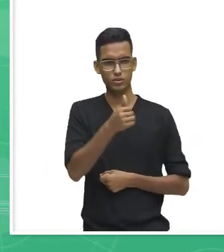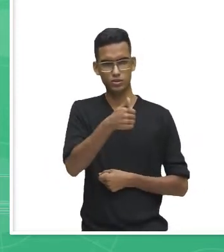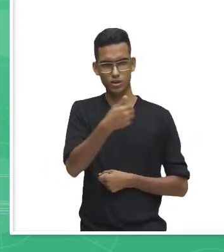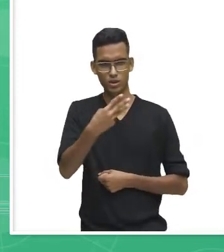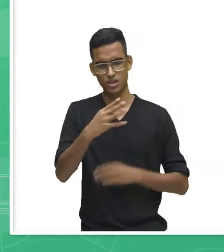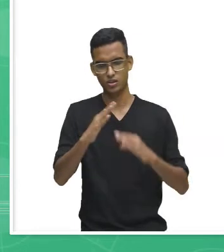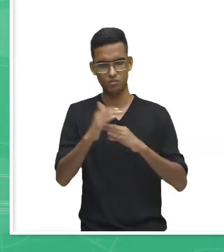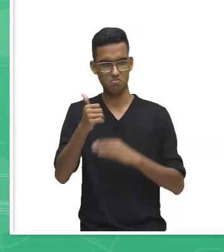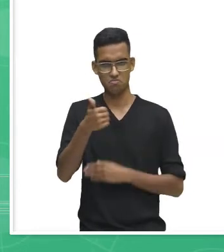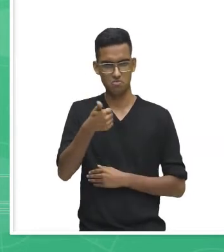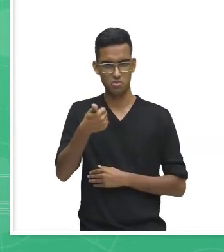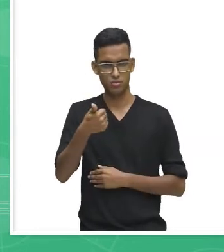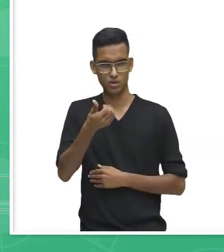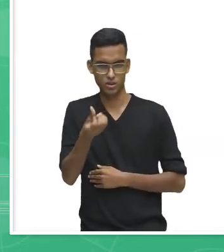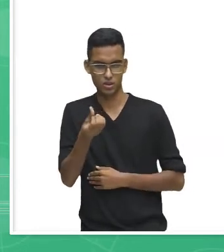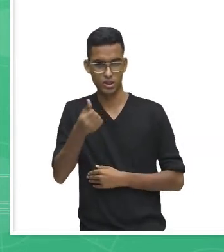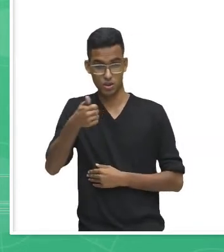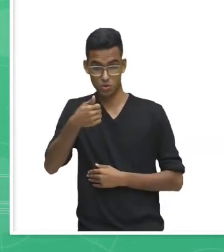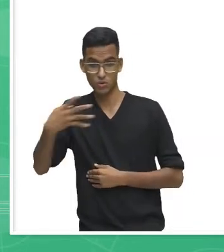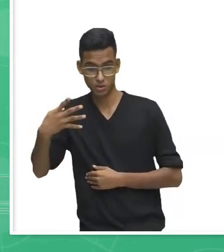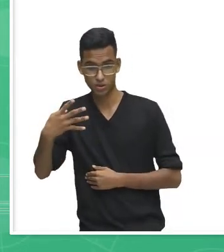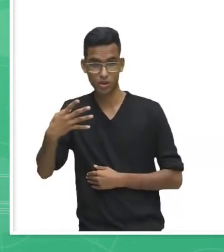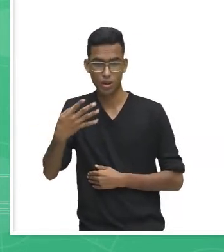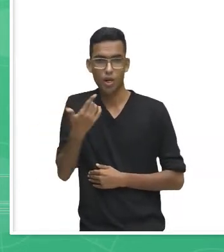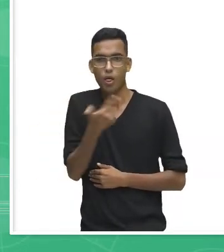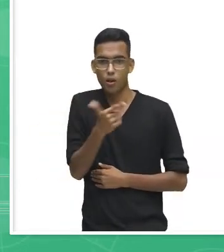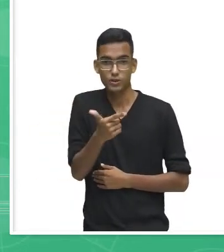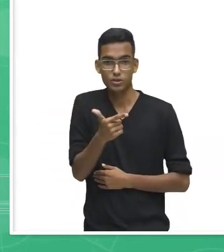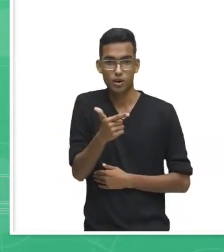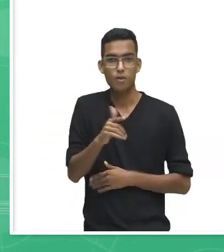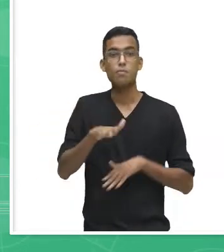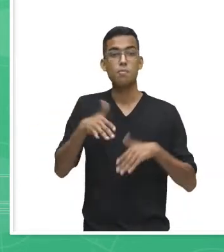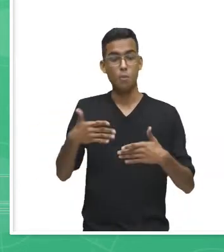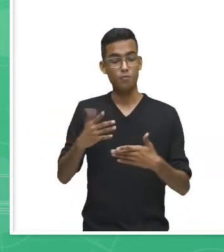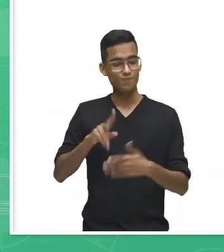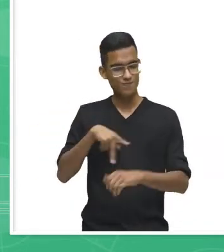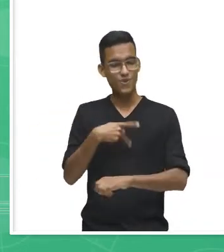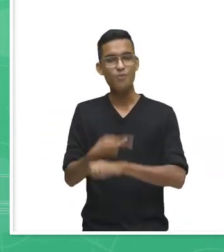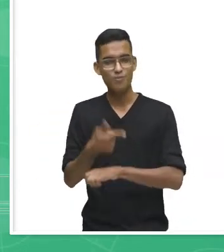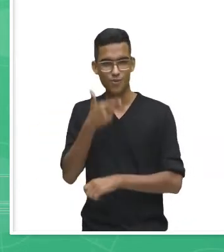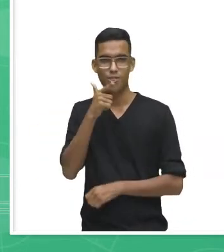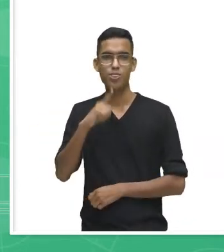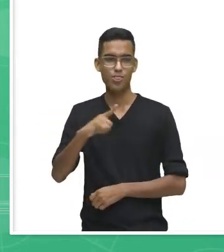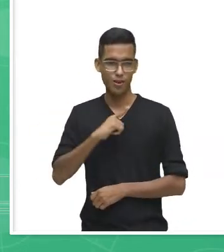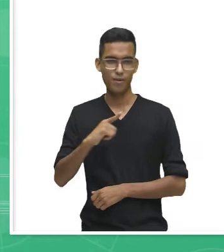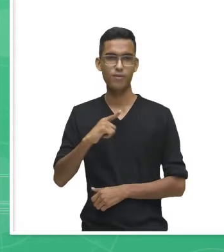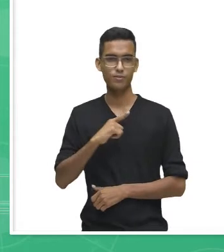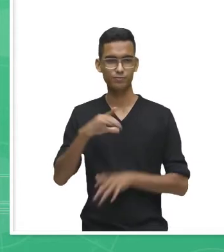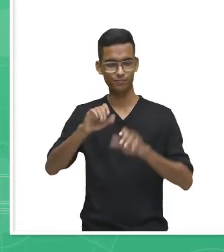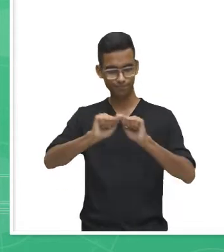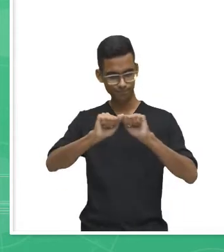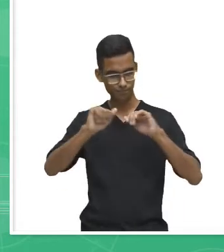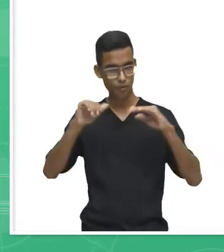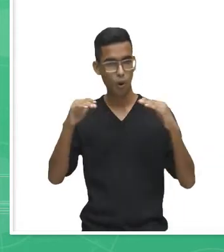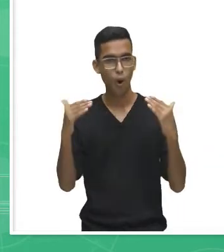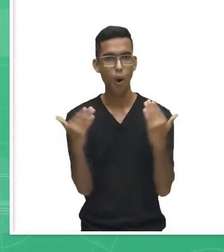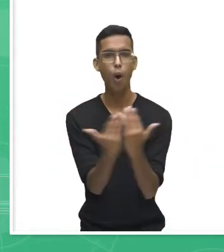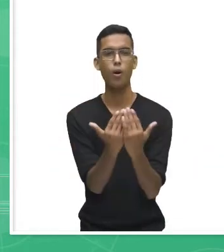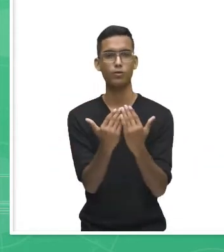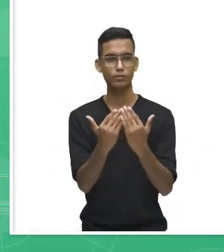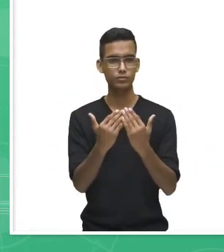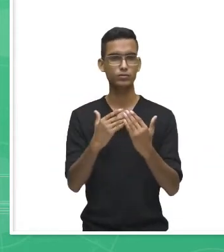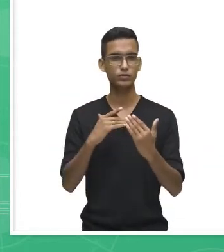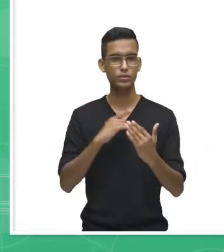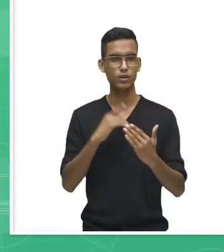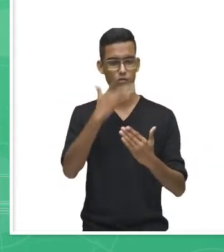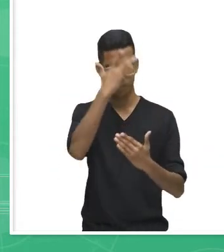a memória. Então, também chamada simplesmente de Estados Gerais, era um órgão político de caráter consultivo e deliberativo, constituído por